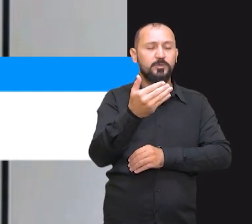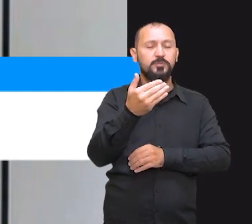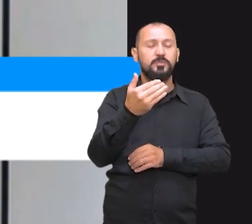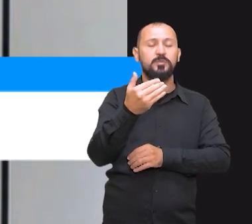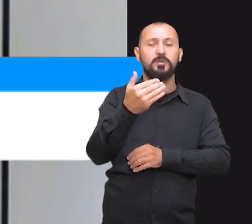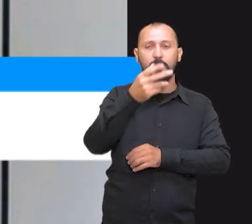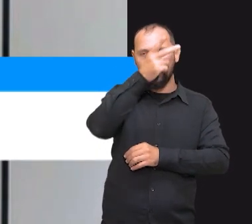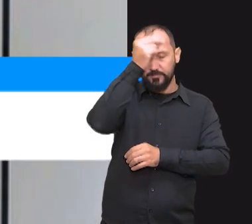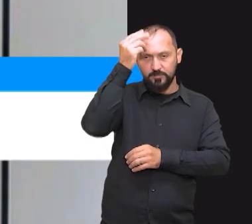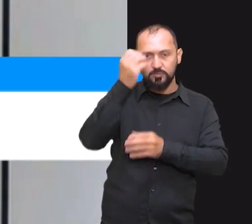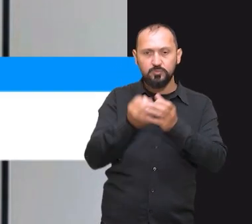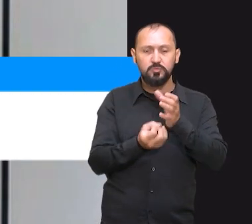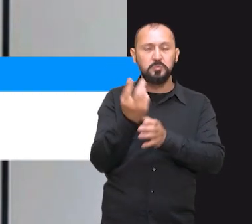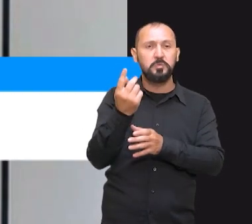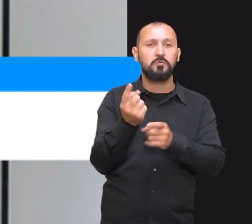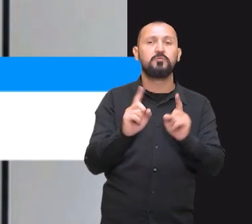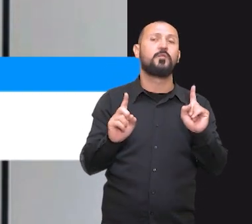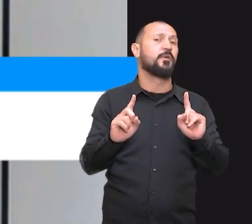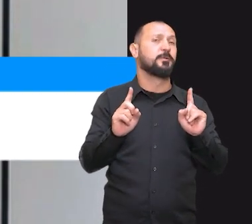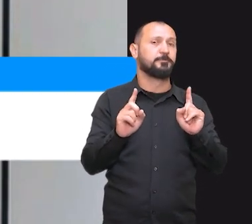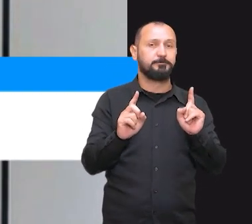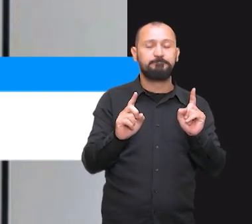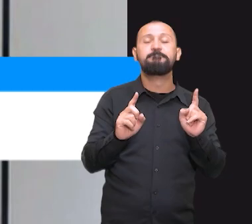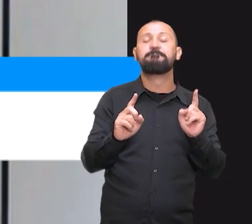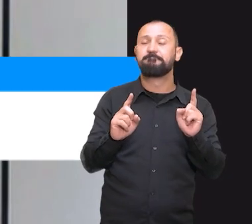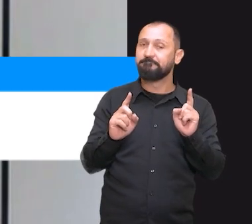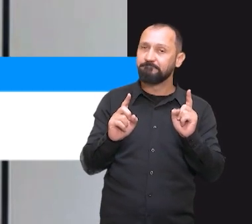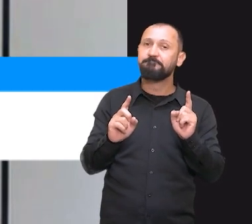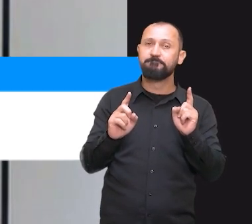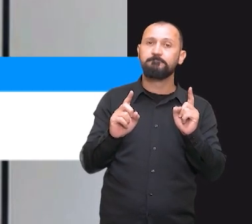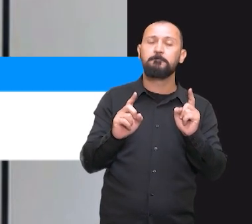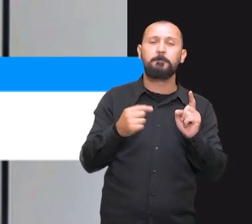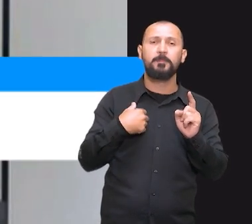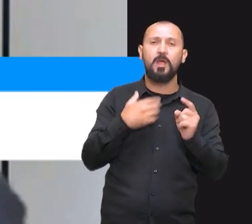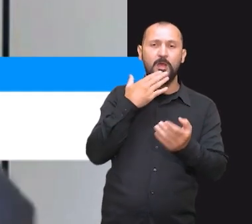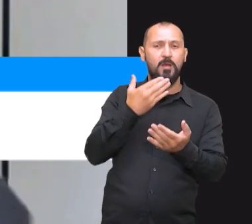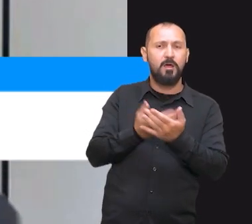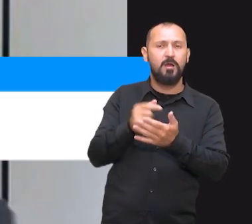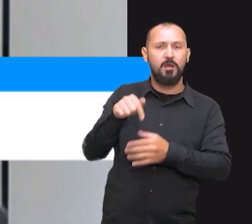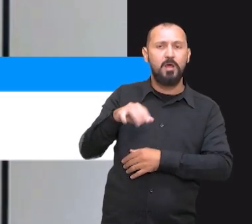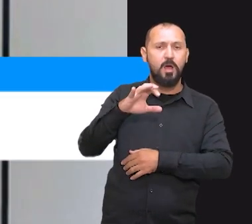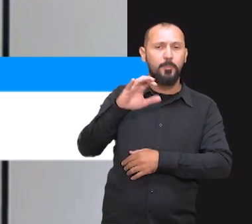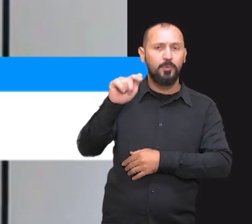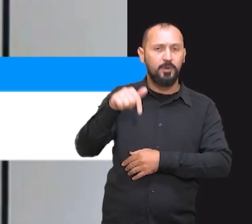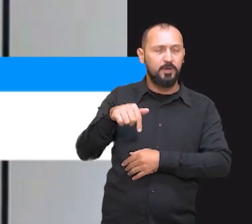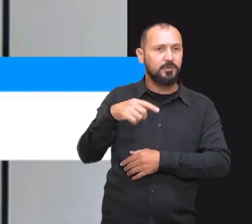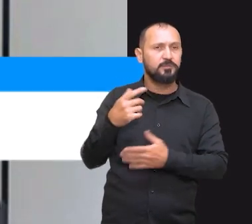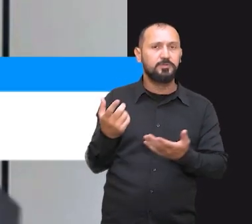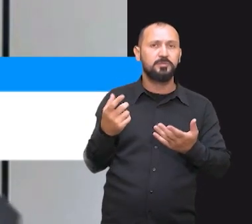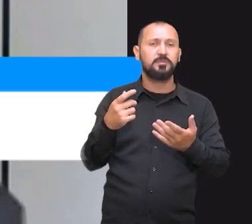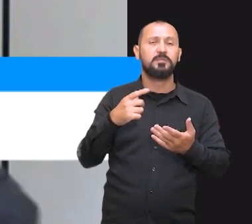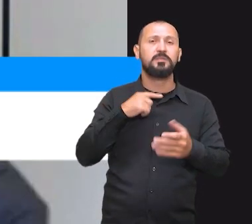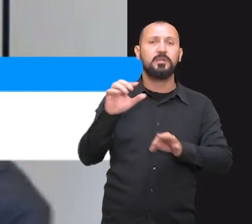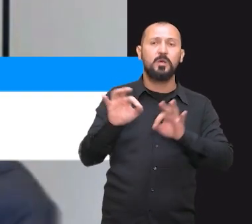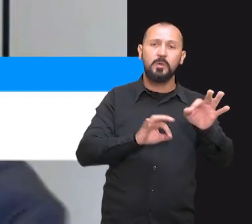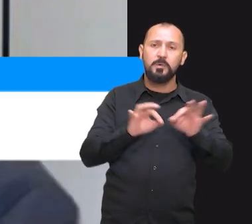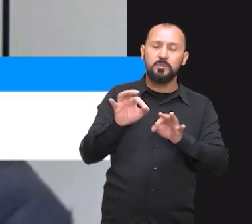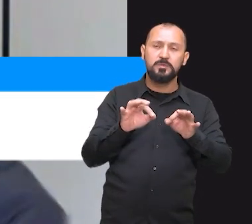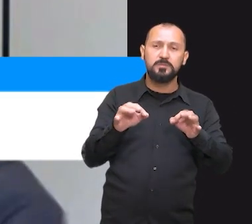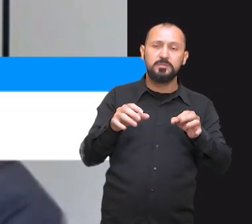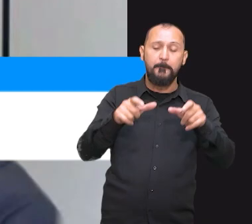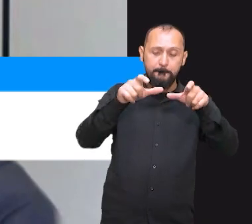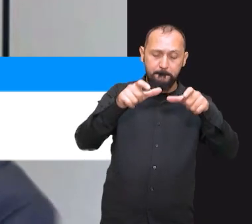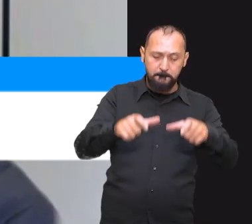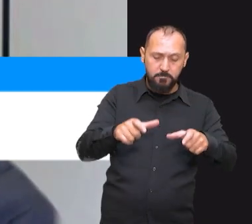a prefeitura implantasse isso. Isso não foi feito. Admiro muito Campo Grande. O Campo Grande tem